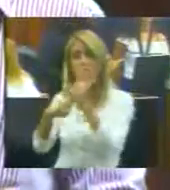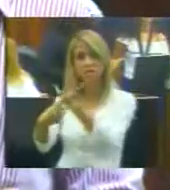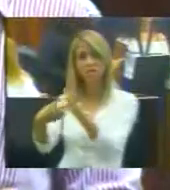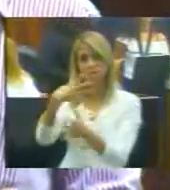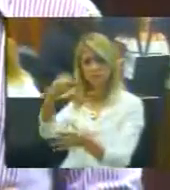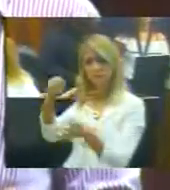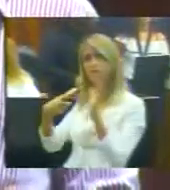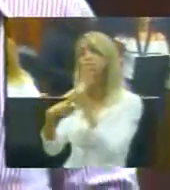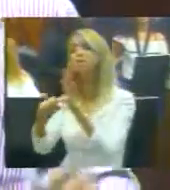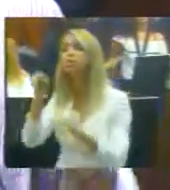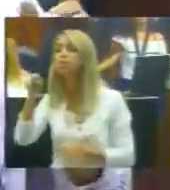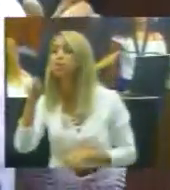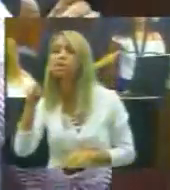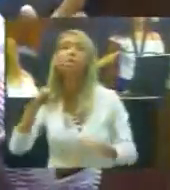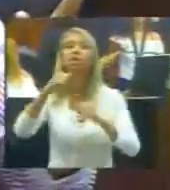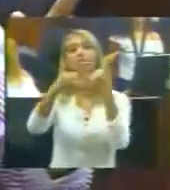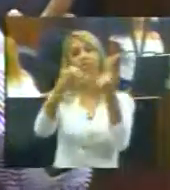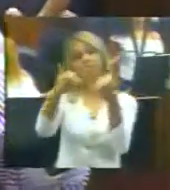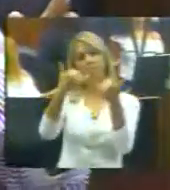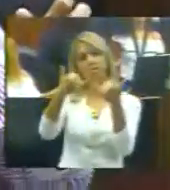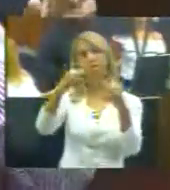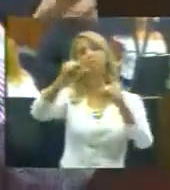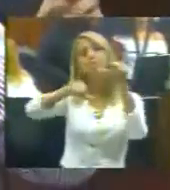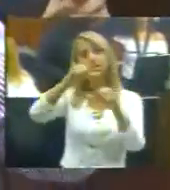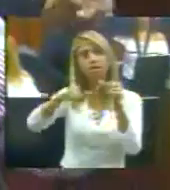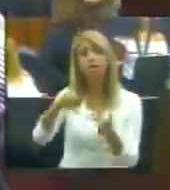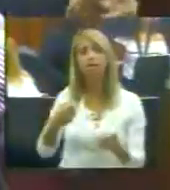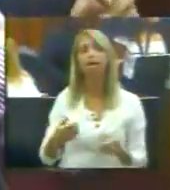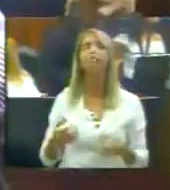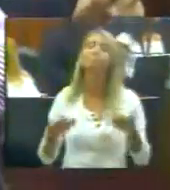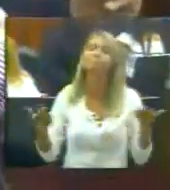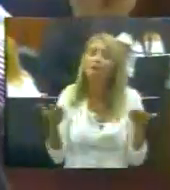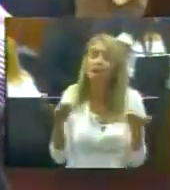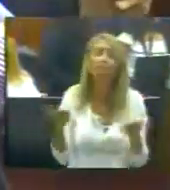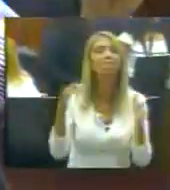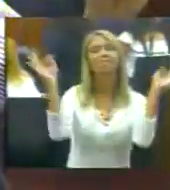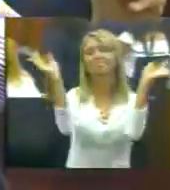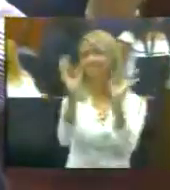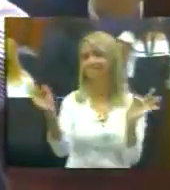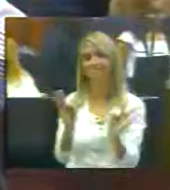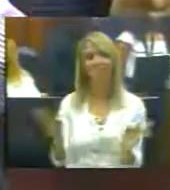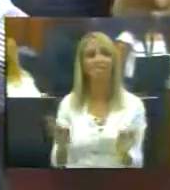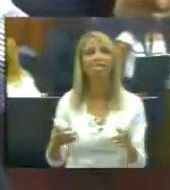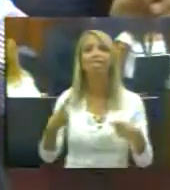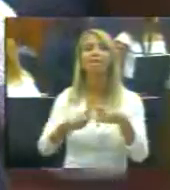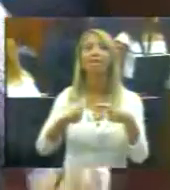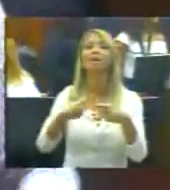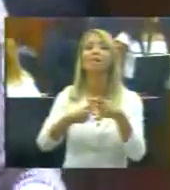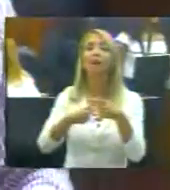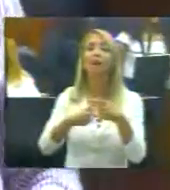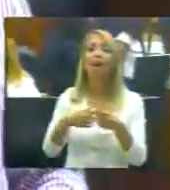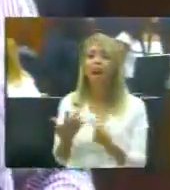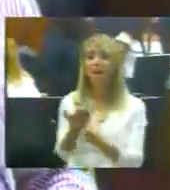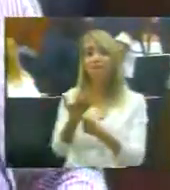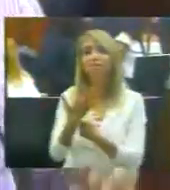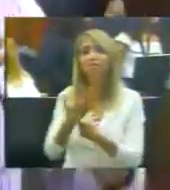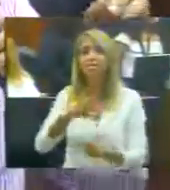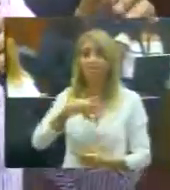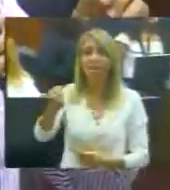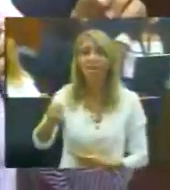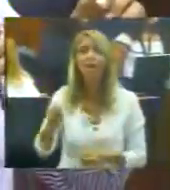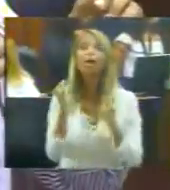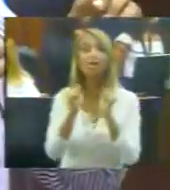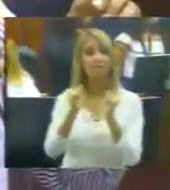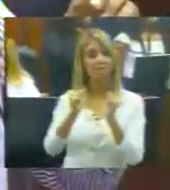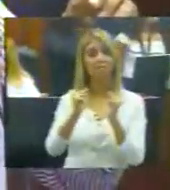fazer esse ajuste. Então, eu fico muito feliz, porque a contribuição que vocês puderam emprestar e podem emprestar para a educação, a gente não